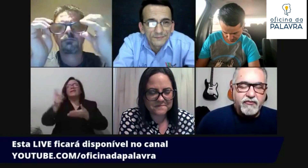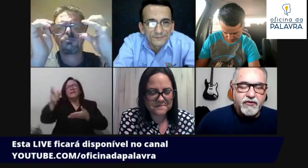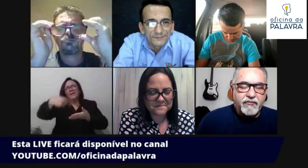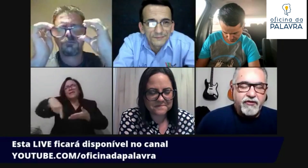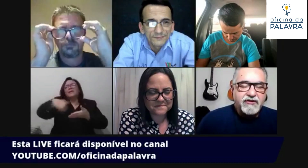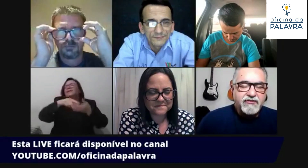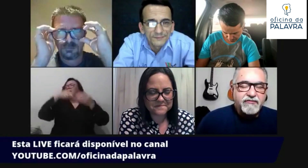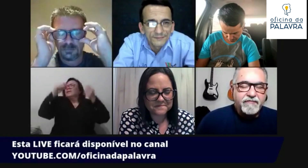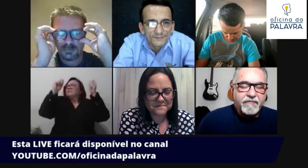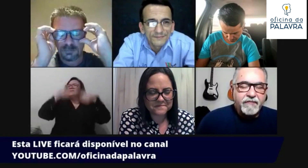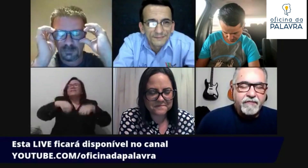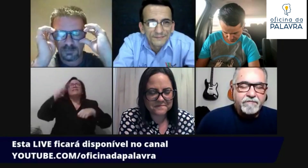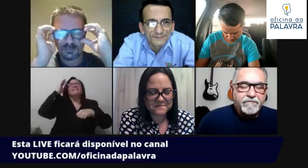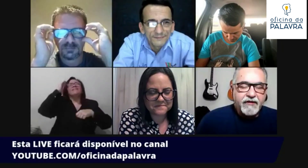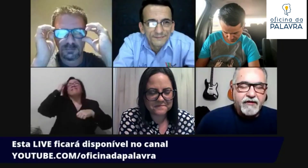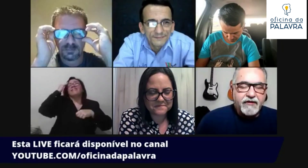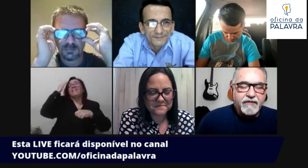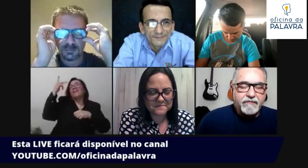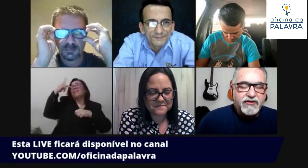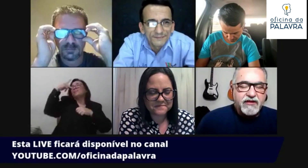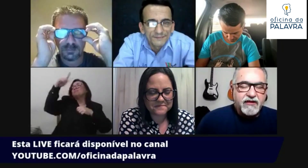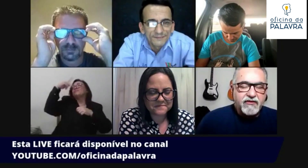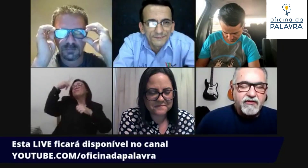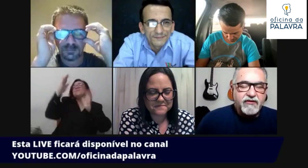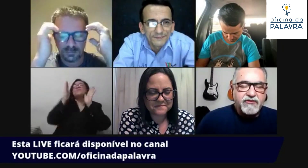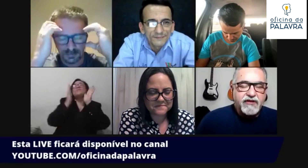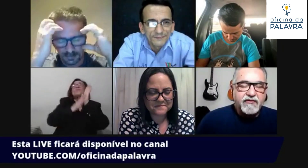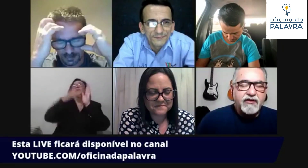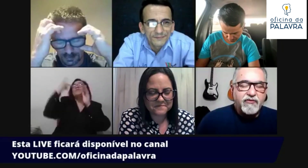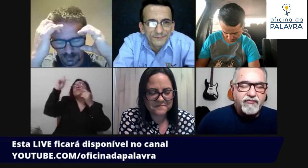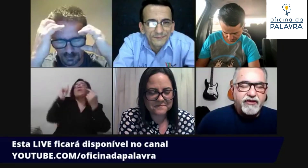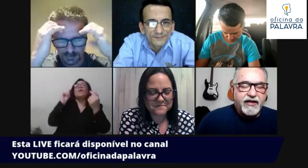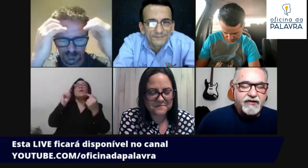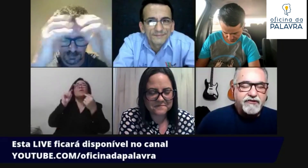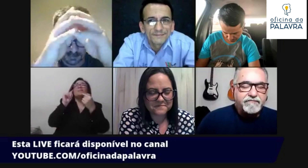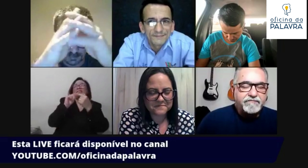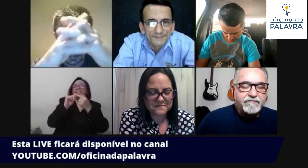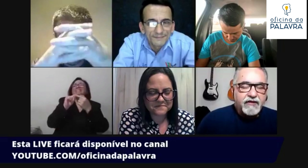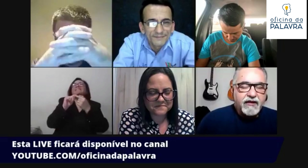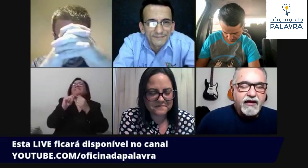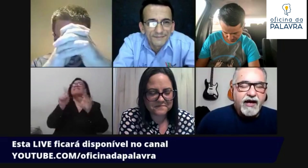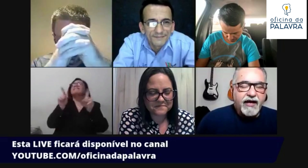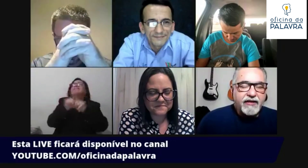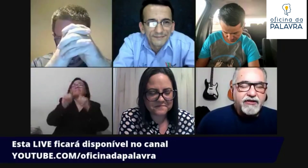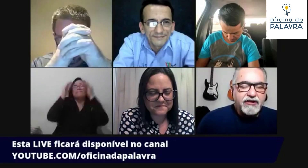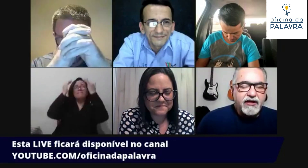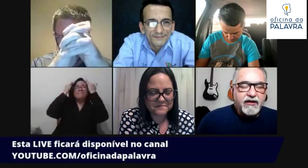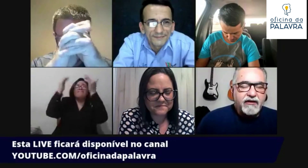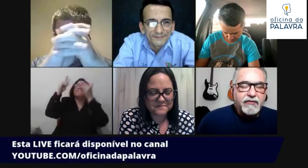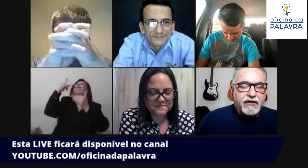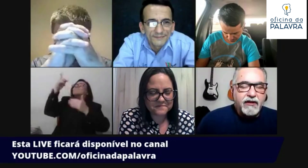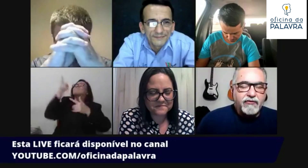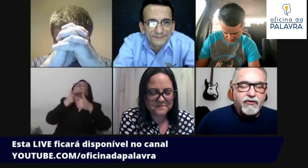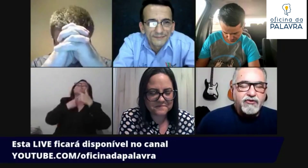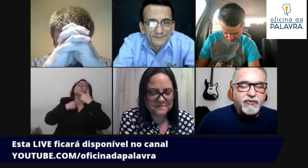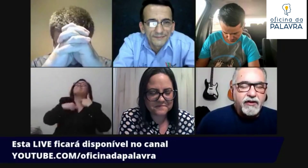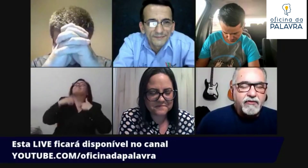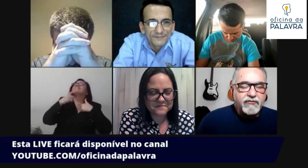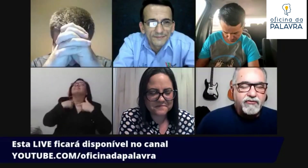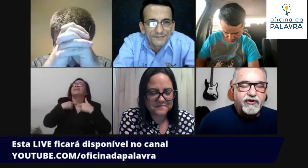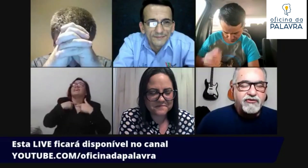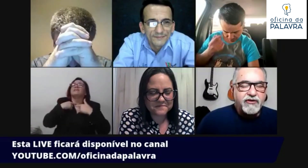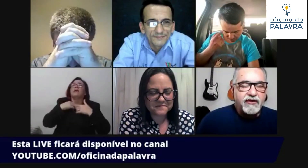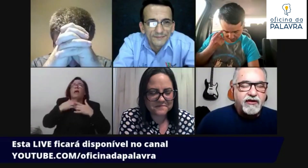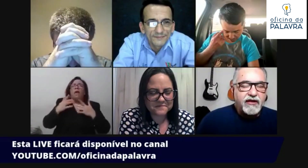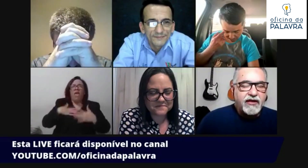entender o teu propósito e prosseguir, ó Deus, dentro da tua vontade. A cada dia, elimina o nosso